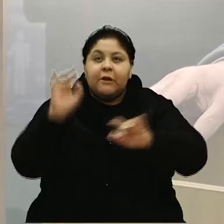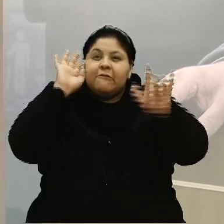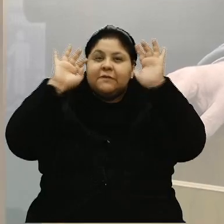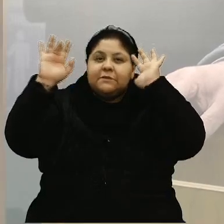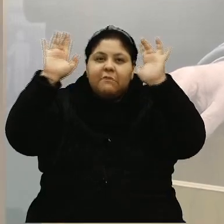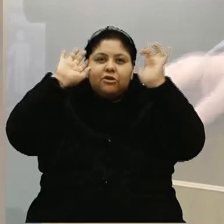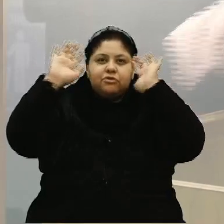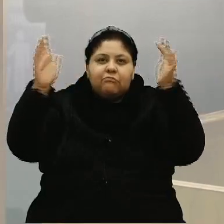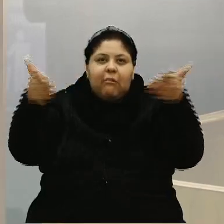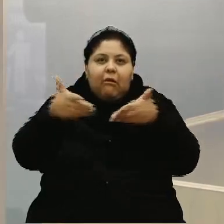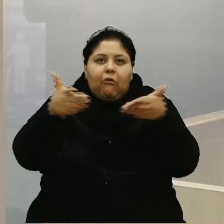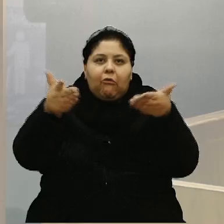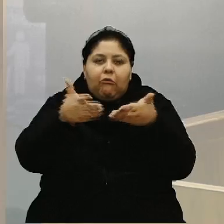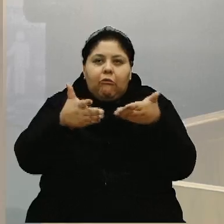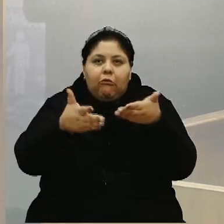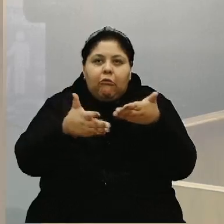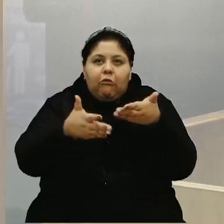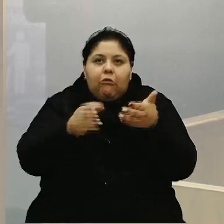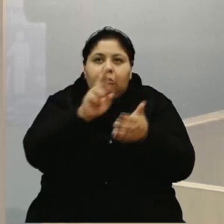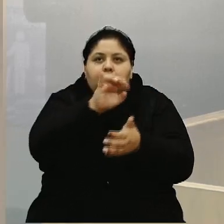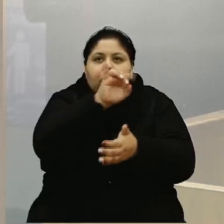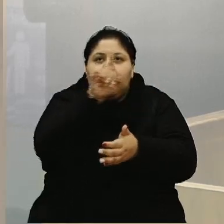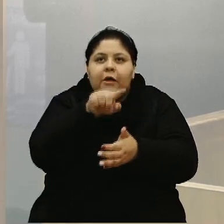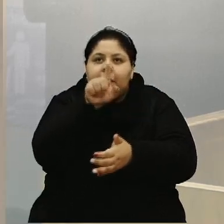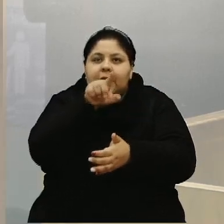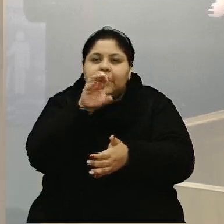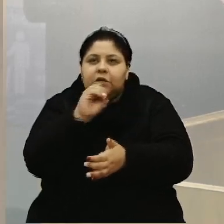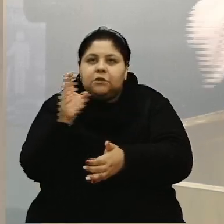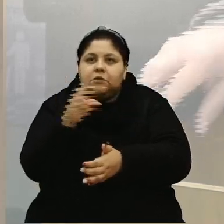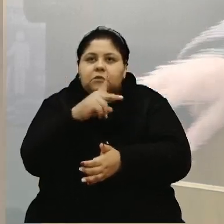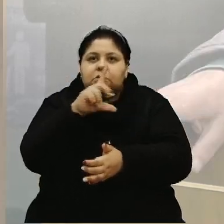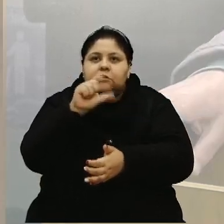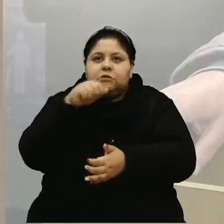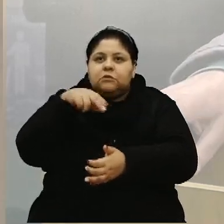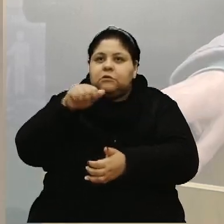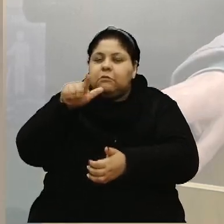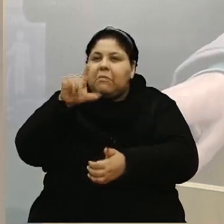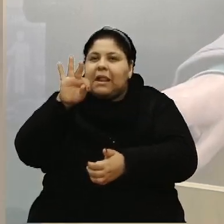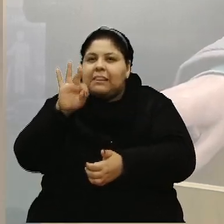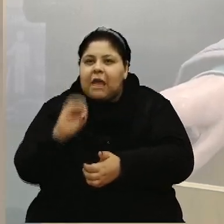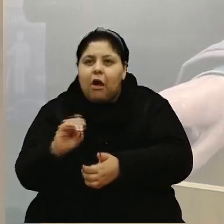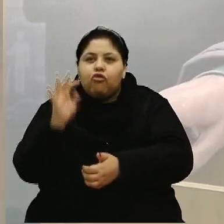situação? Risso, Planalto. E ontem a novela Forqueta.